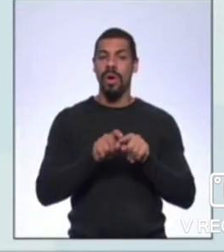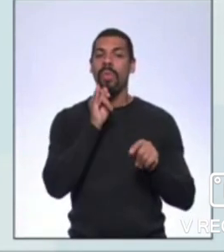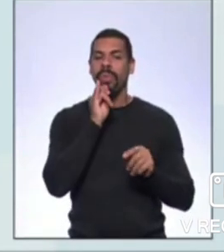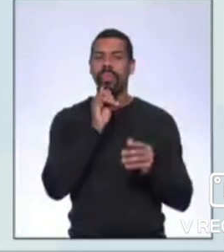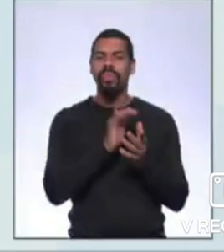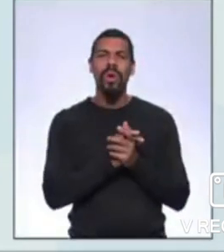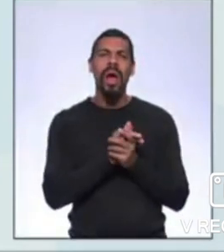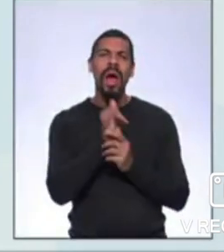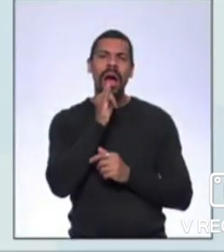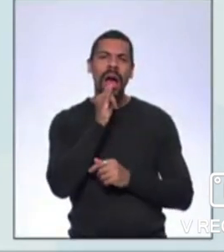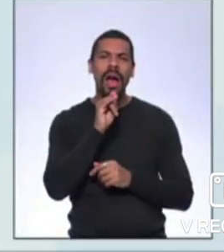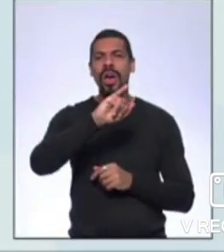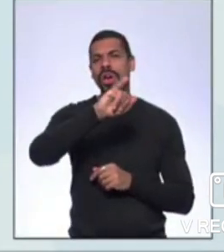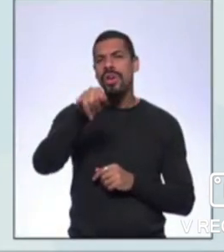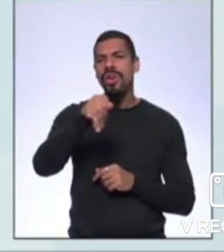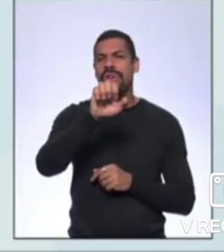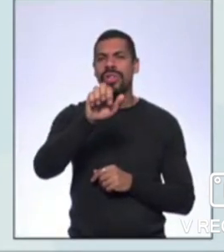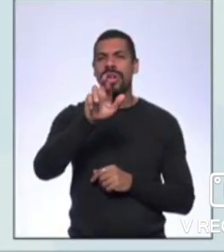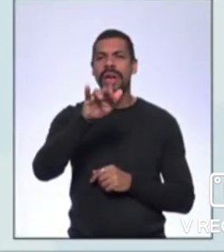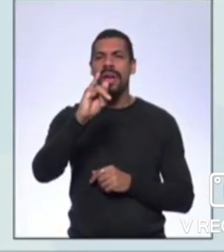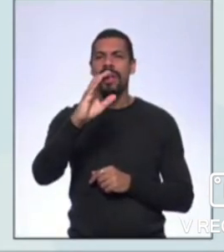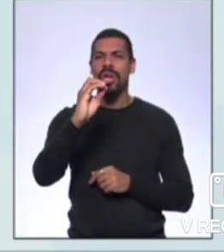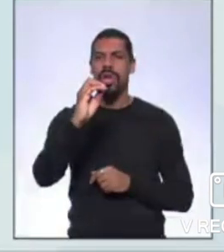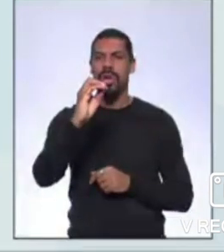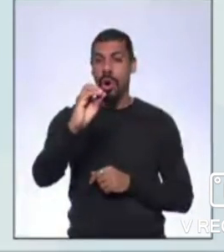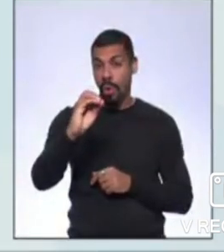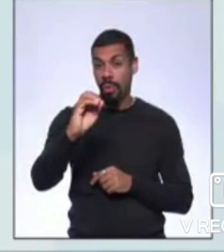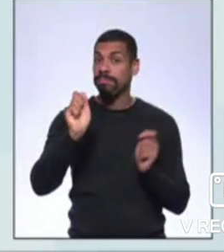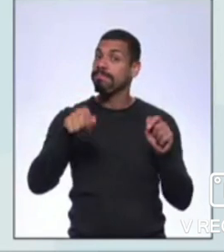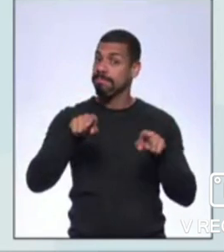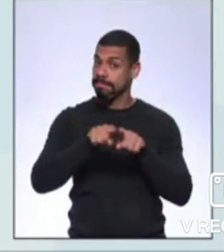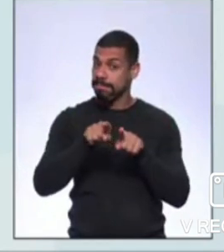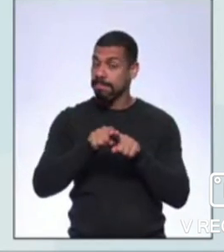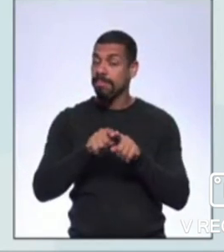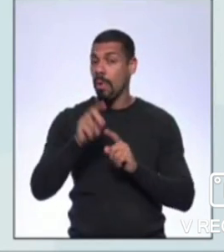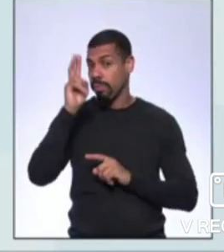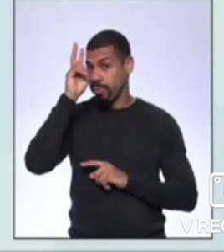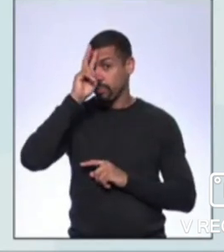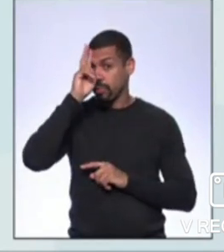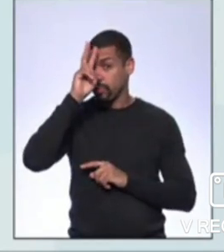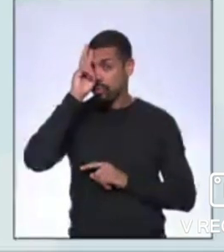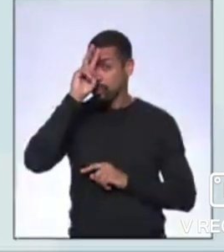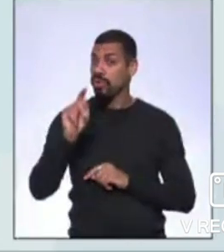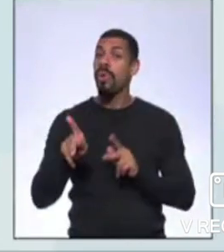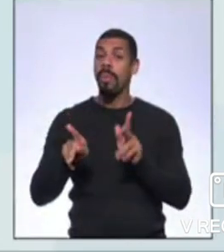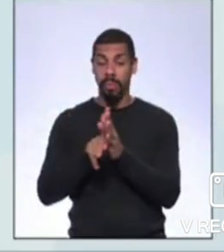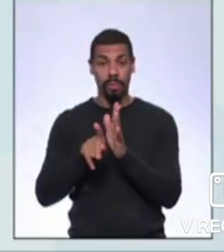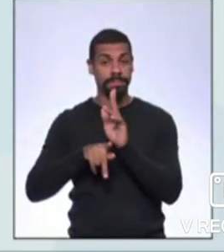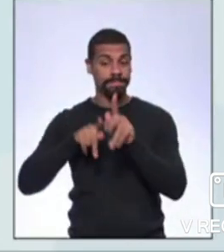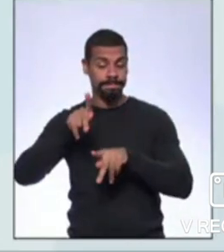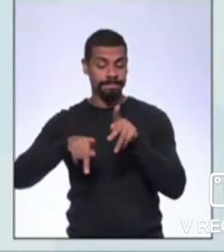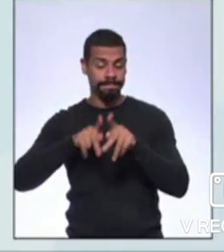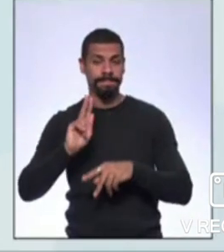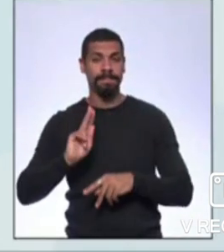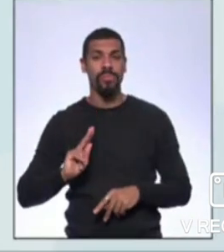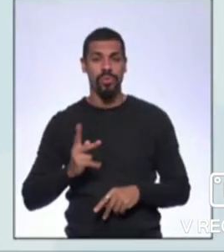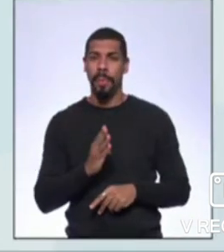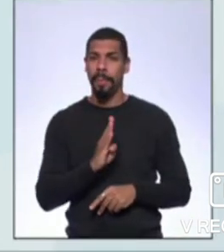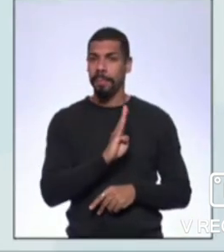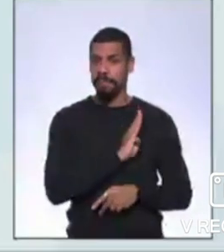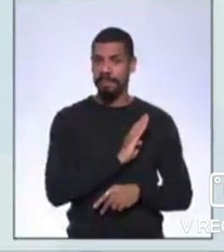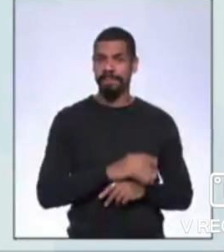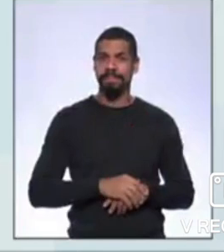de Jericó, elas já servem também como fontes históricas sobre a história dos hebreus, a organização deles,